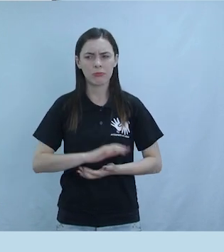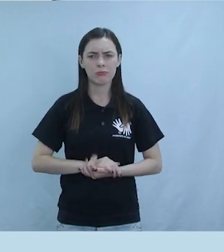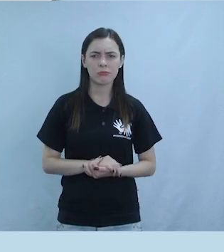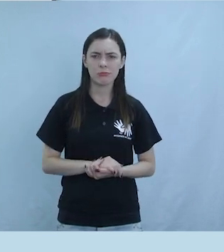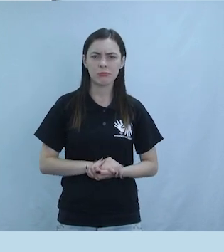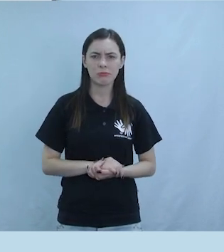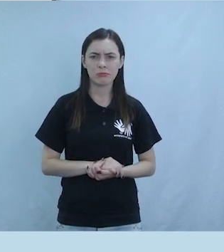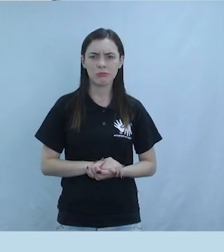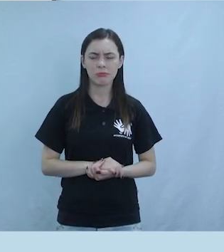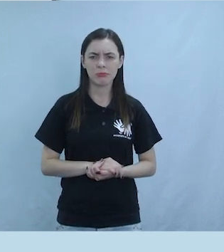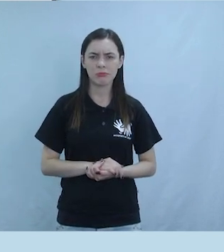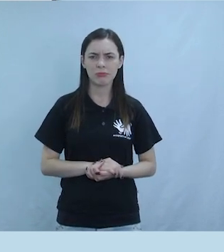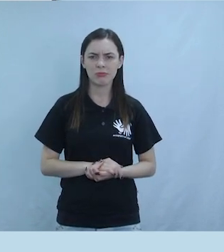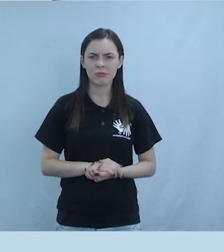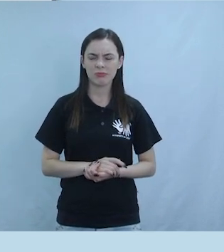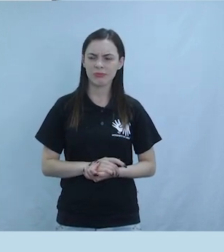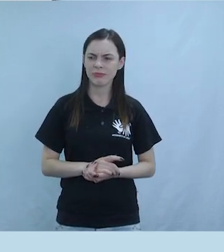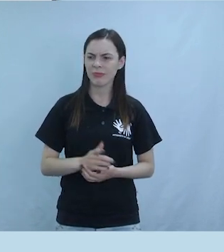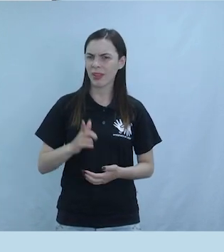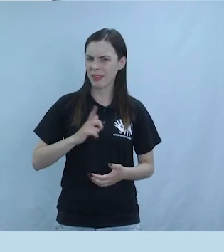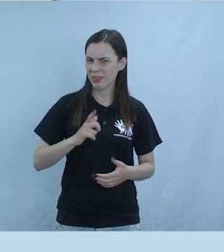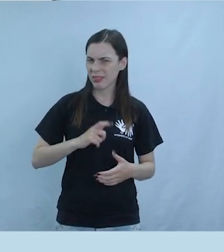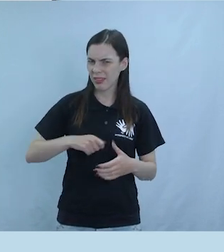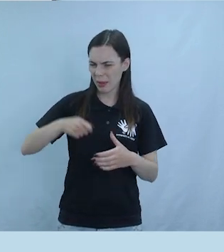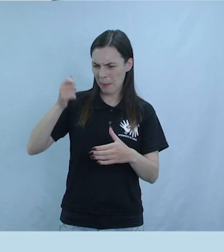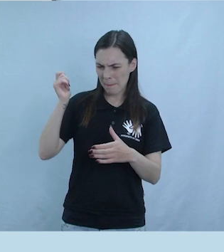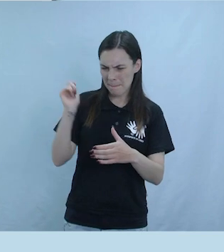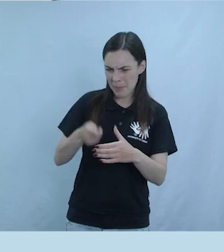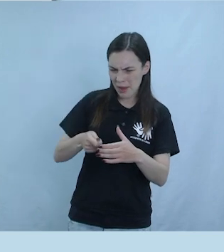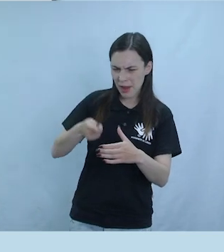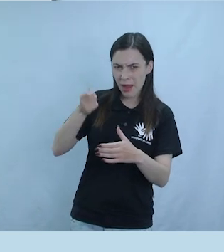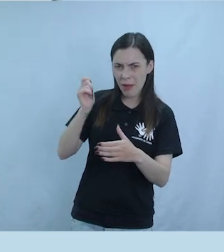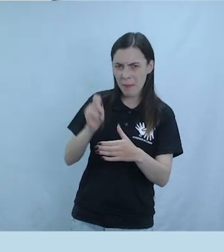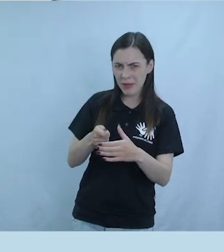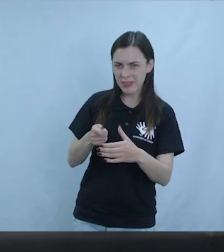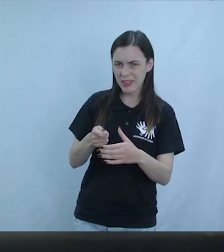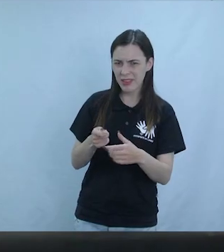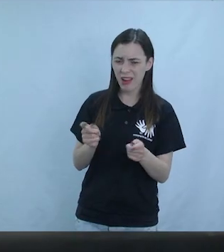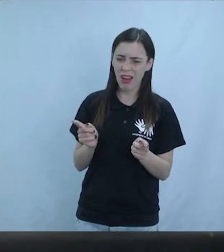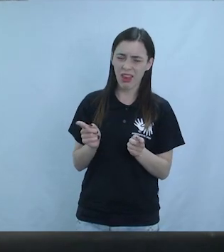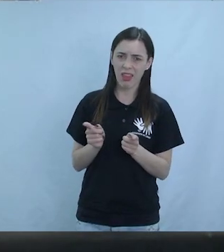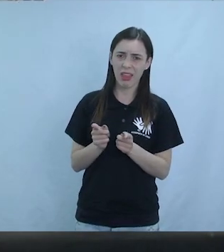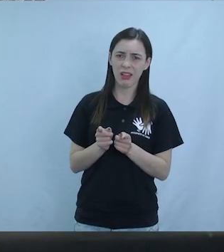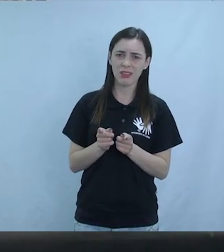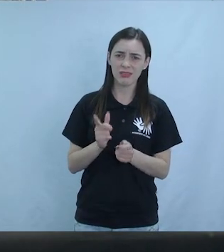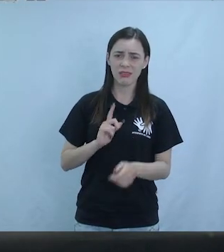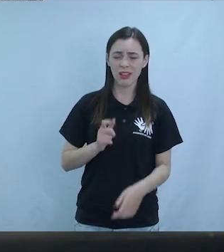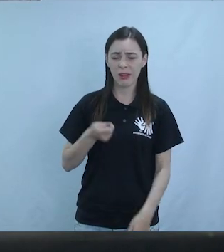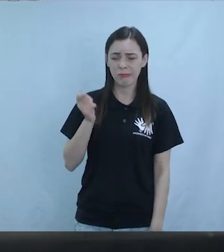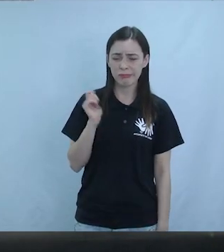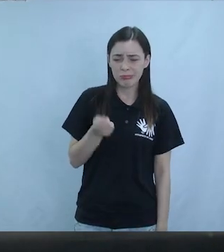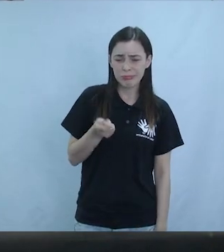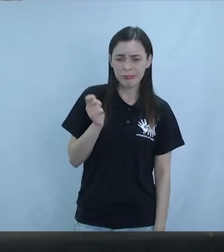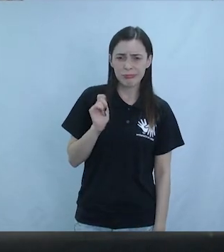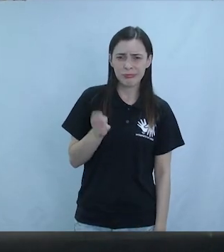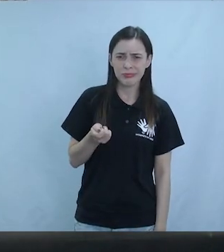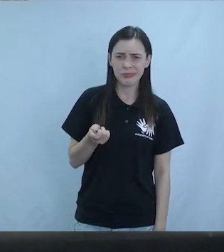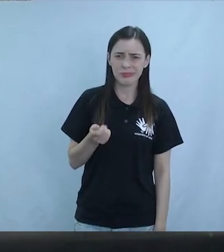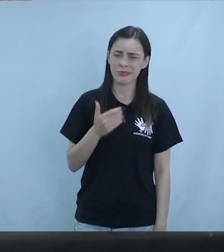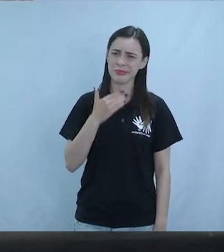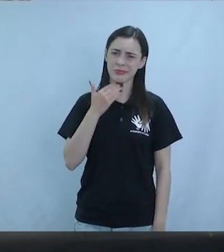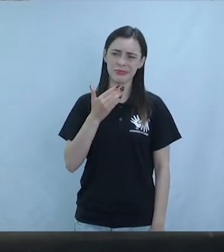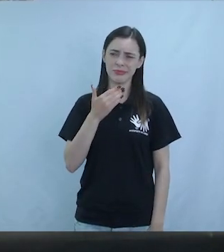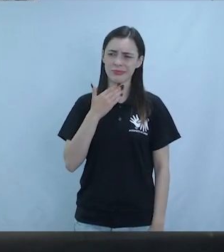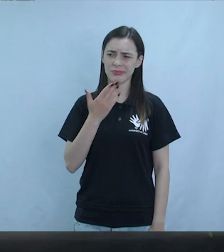pedreiro. Você já viu um martelo? O martelo é pequenininho, tem uns martelos bem pequenininhos, tem uns pouquinho